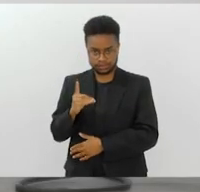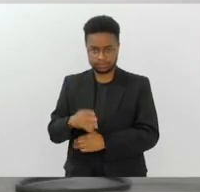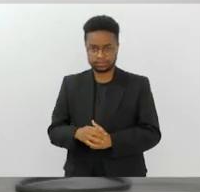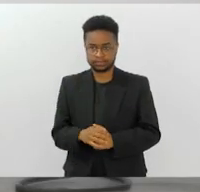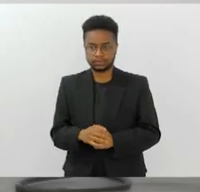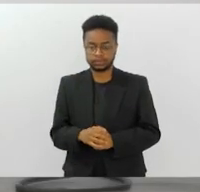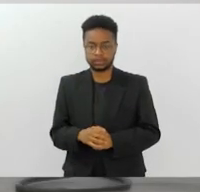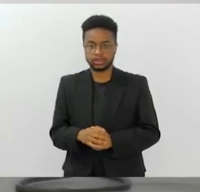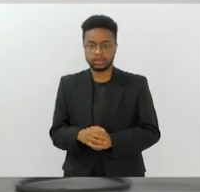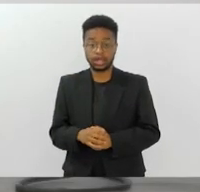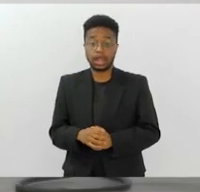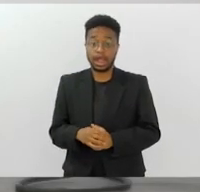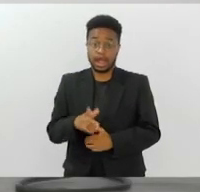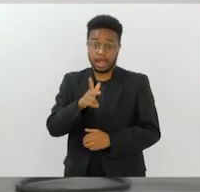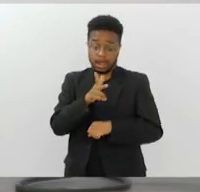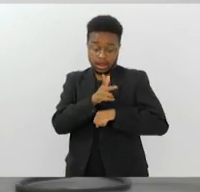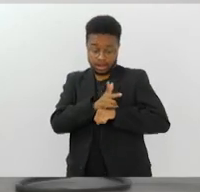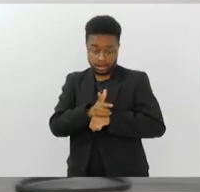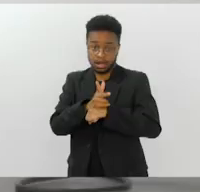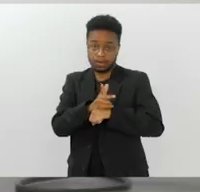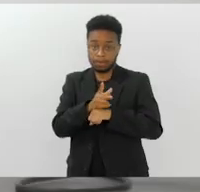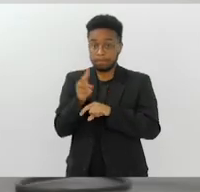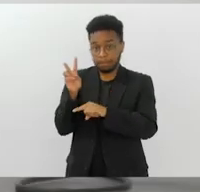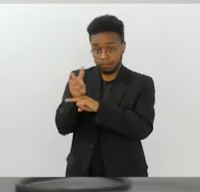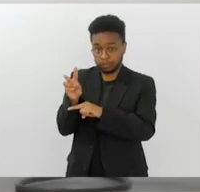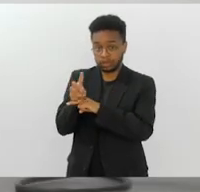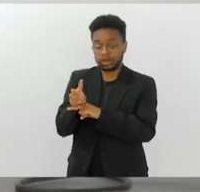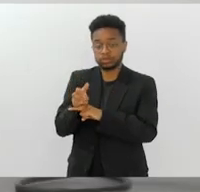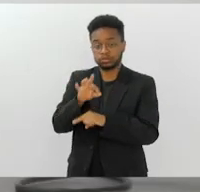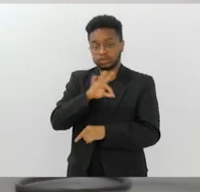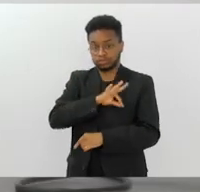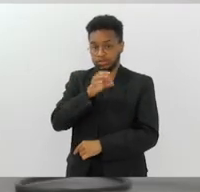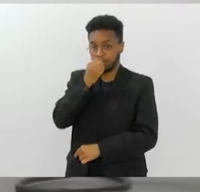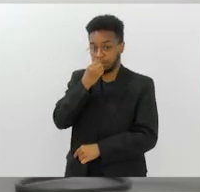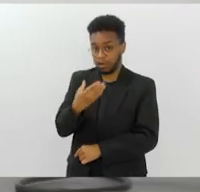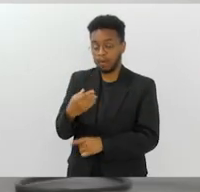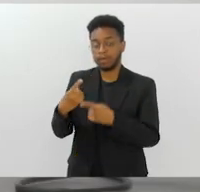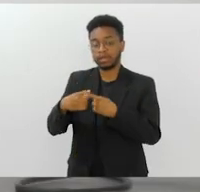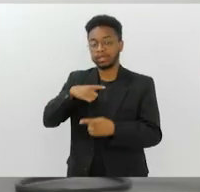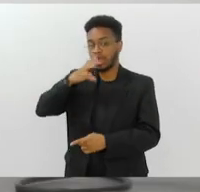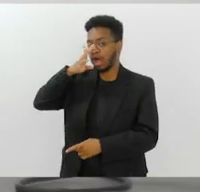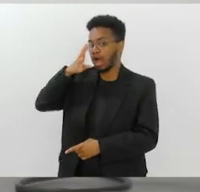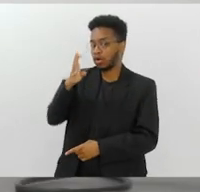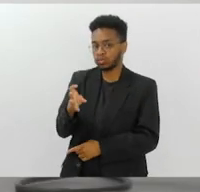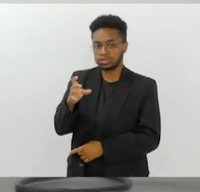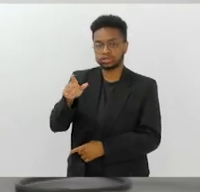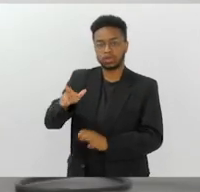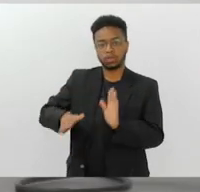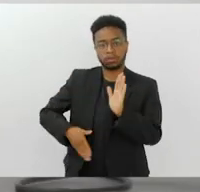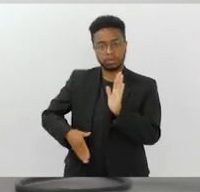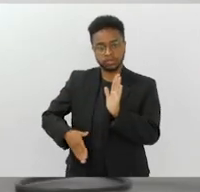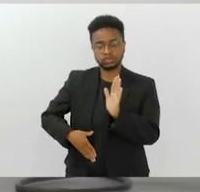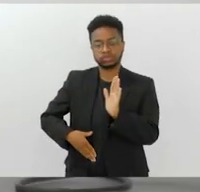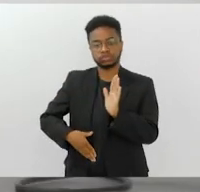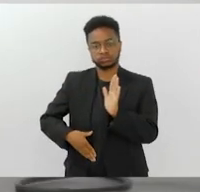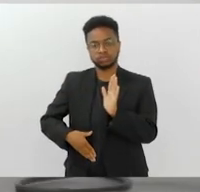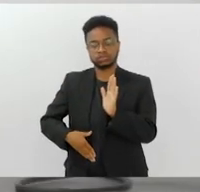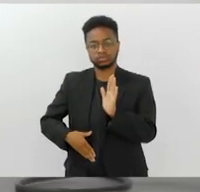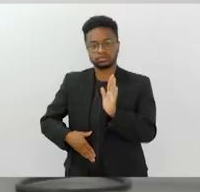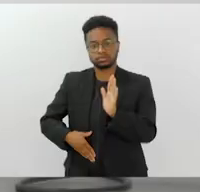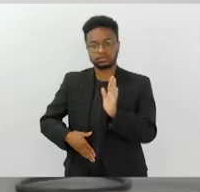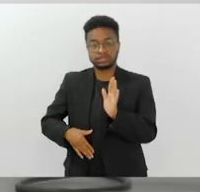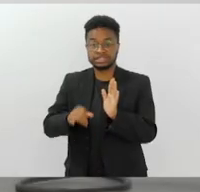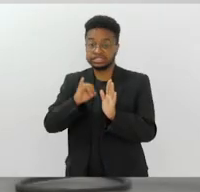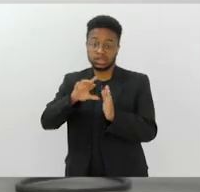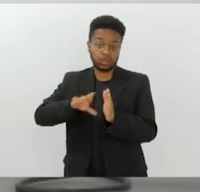a câmera protegi bom policial de falsas acusações por parte de um bandido de um Traficante E além